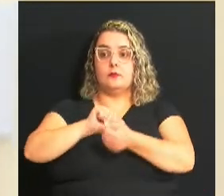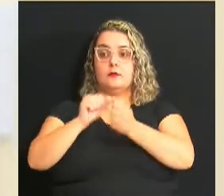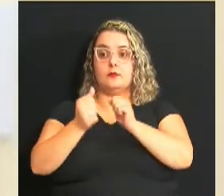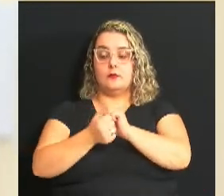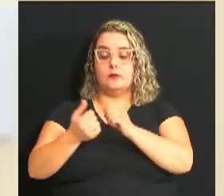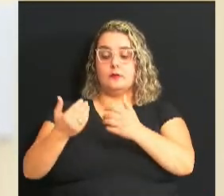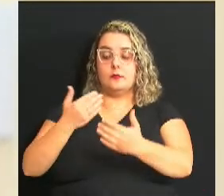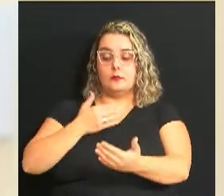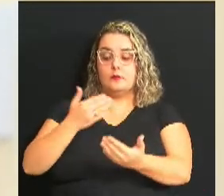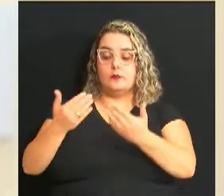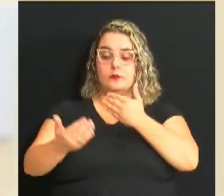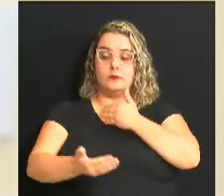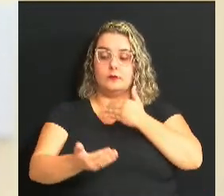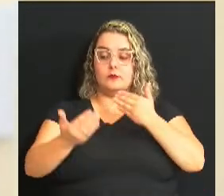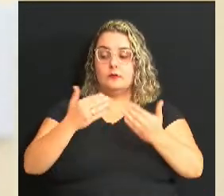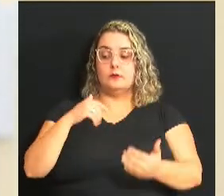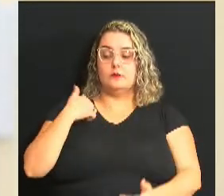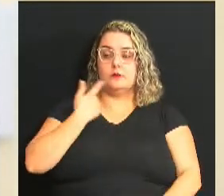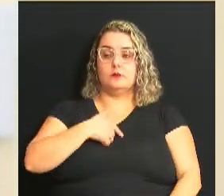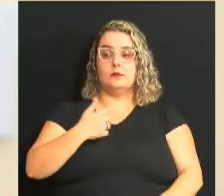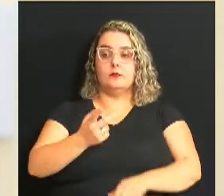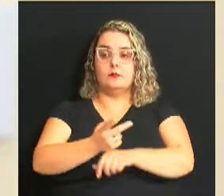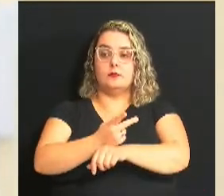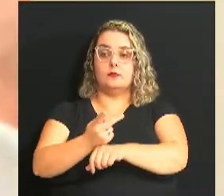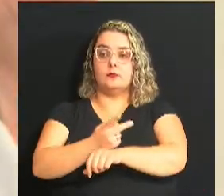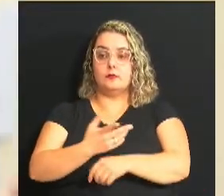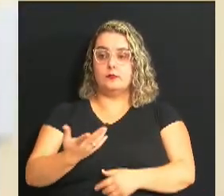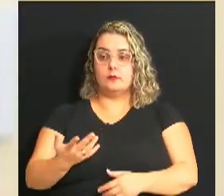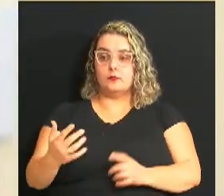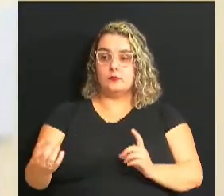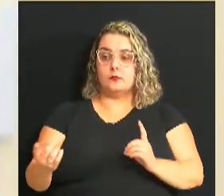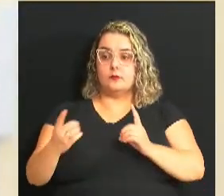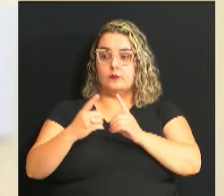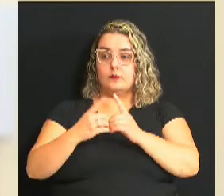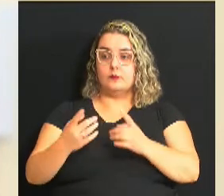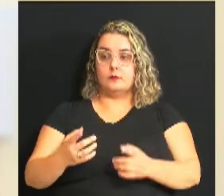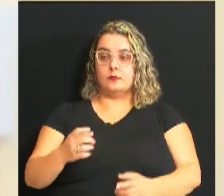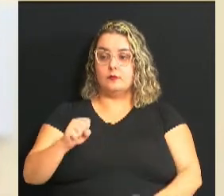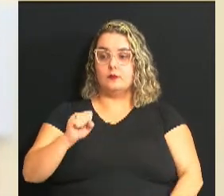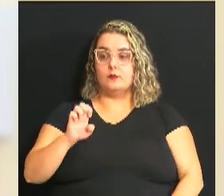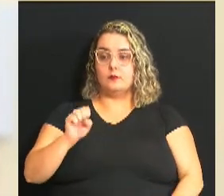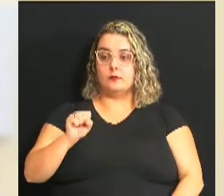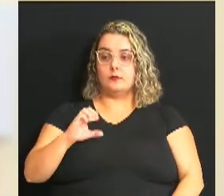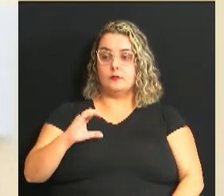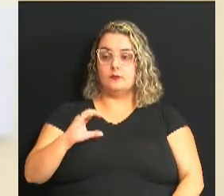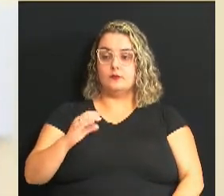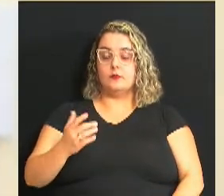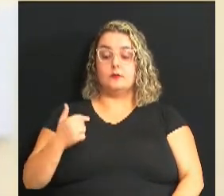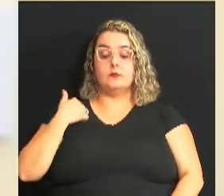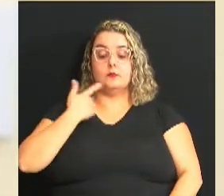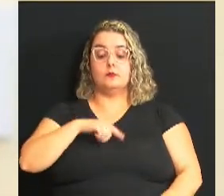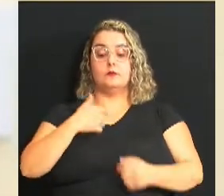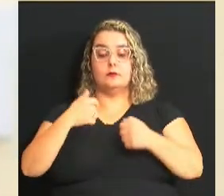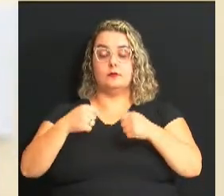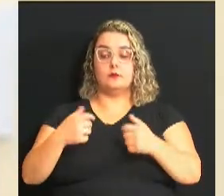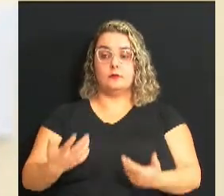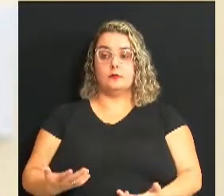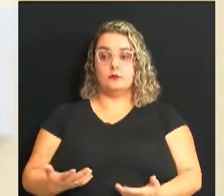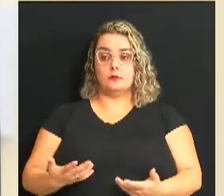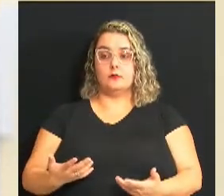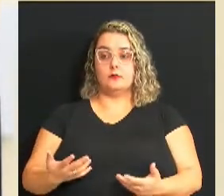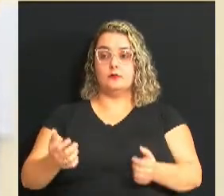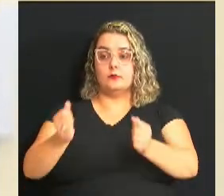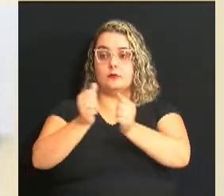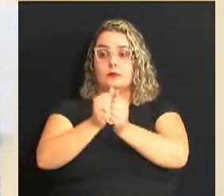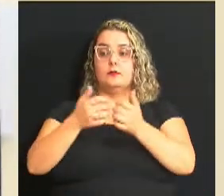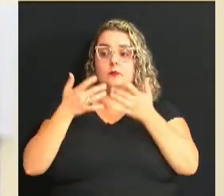gente hoje tem procurado se aproximar, estivemos no SESC outro dia, a gente precisa estar mais junto com esses teatros que